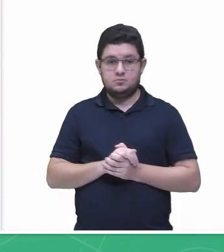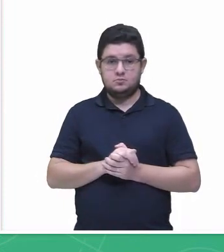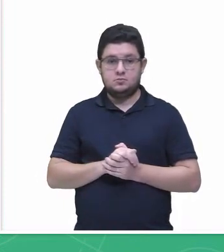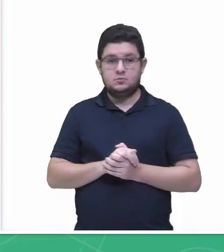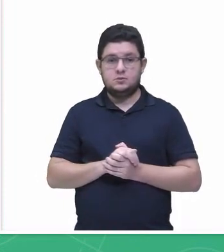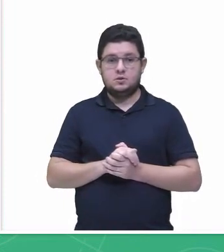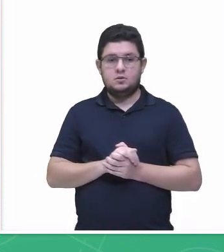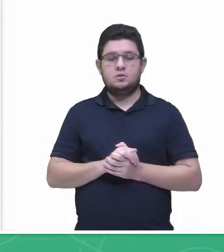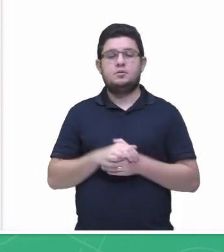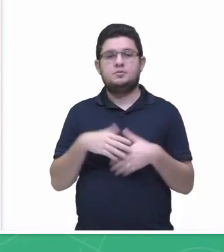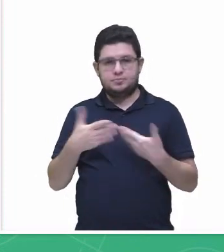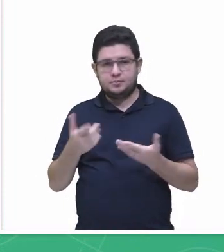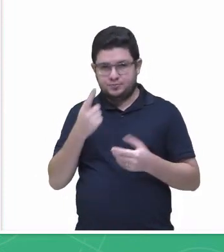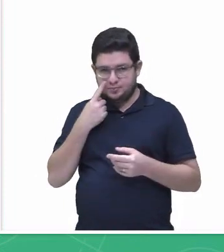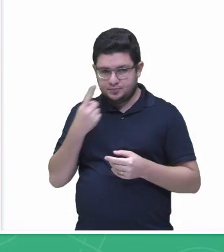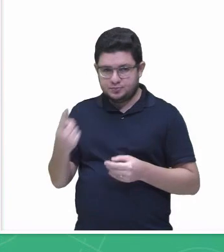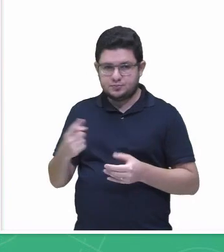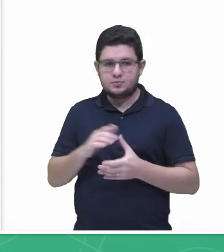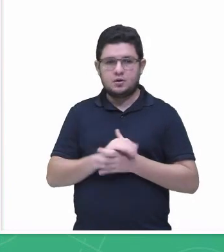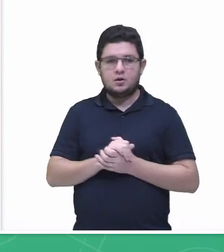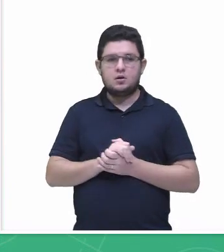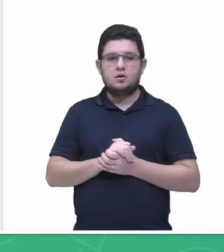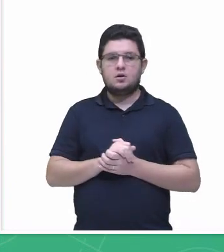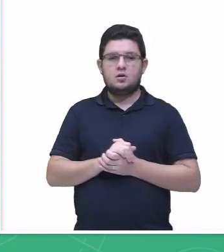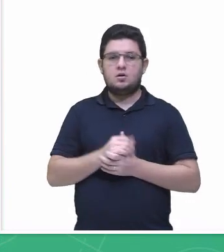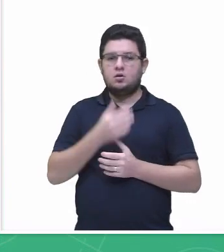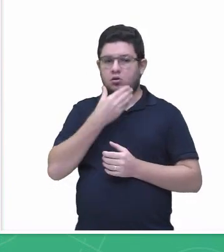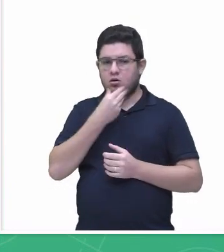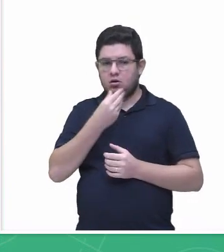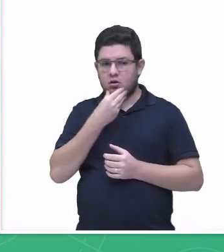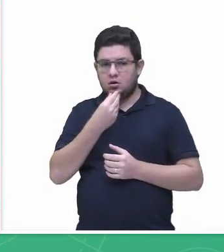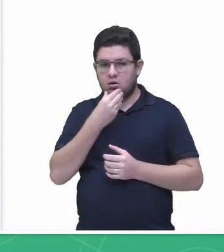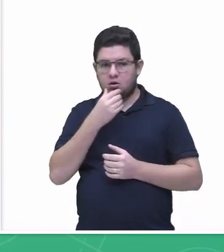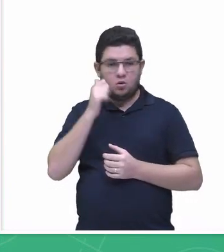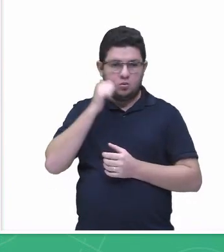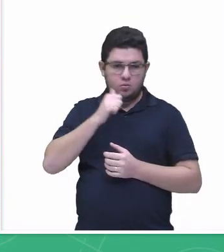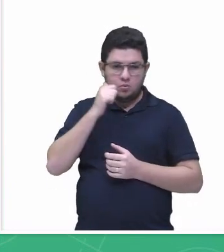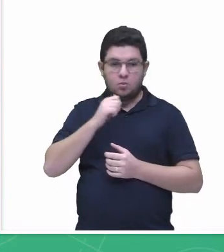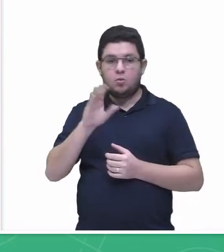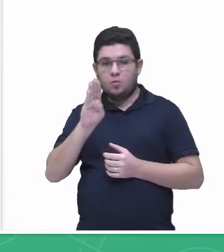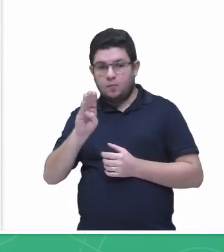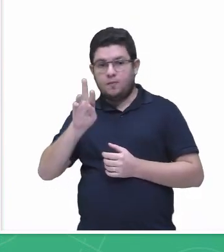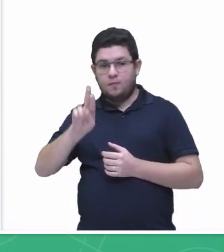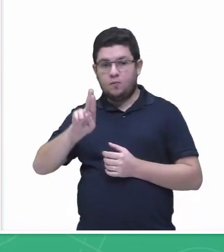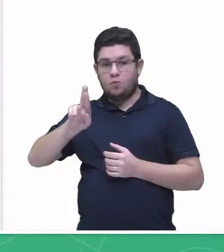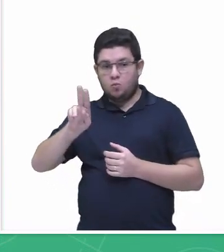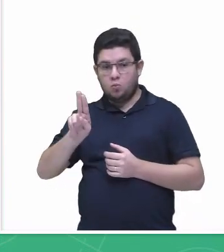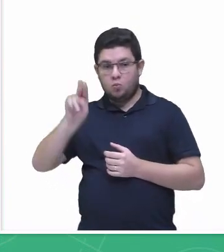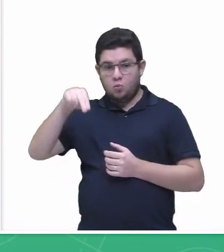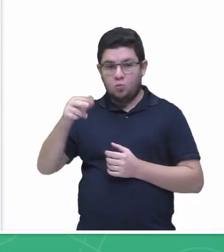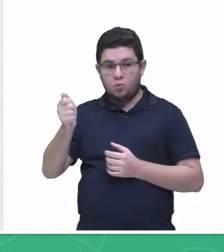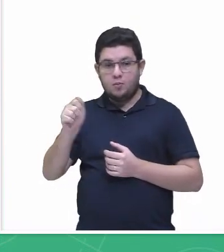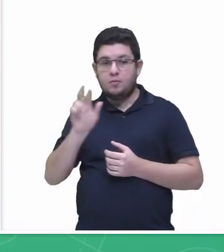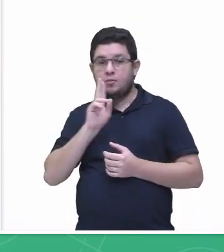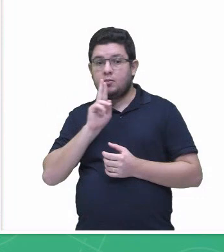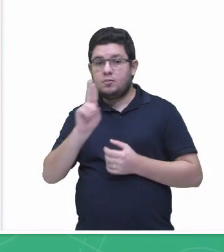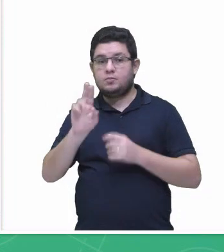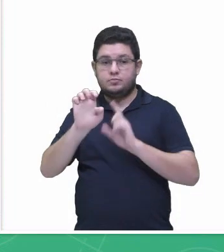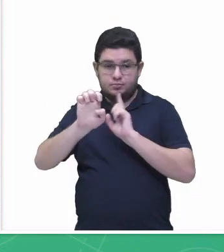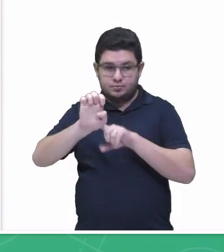Vamos lá, então. Aí apareceu a resposta da Bruna. Ela colocou letra E como resposta da